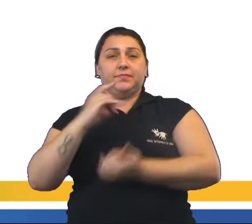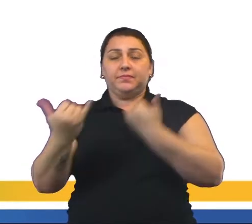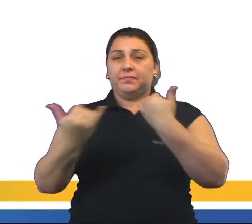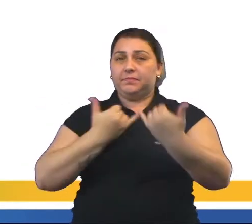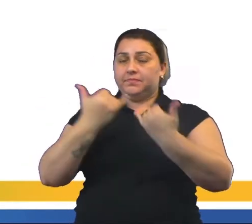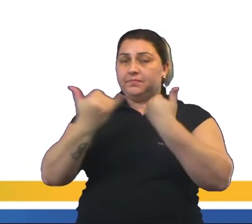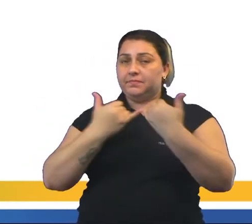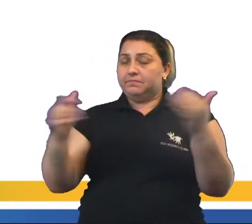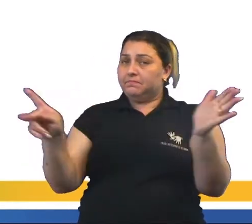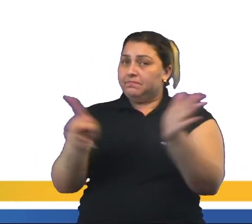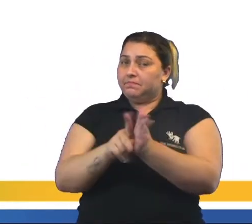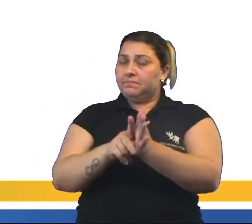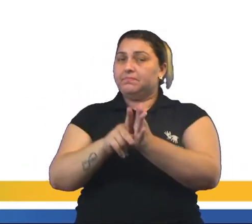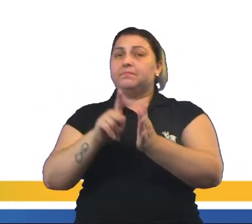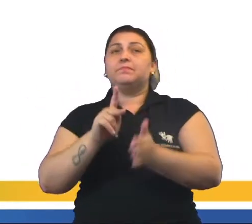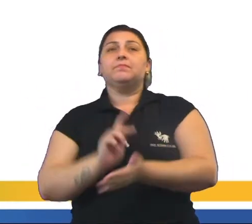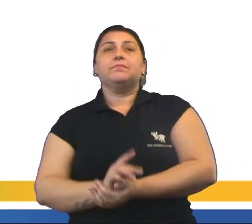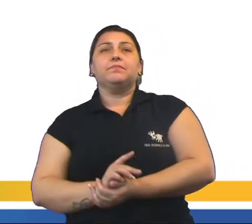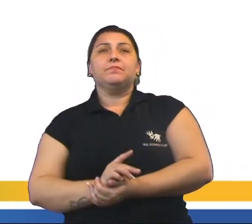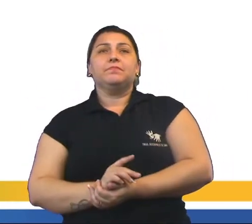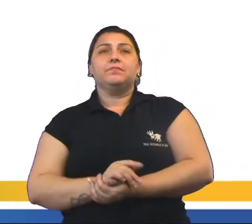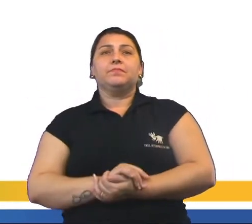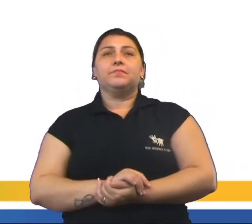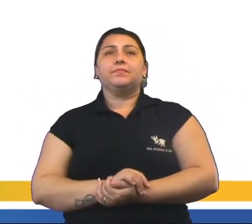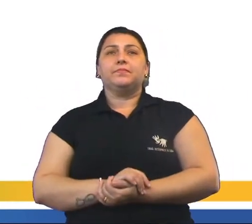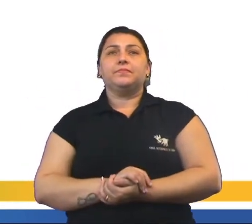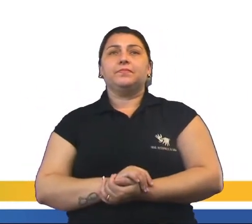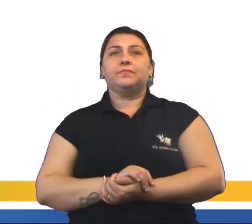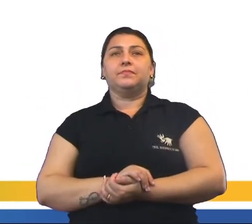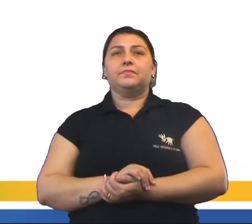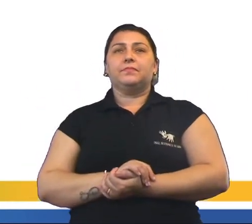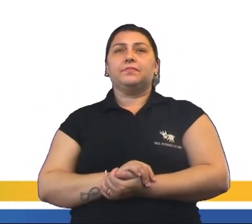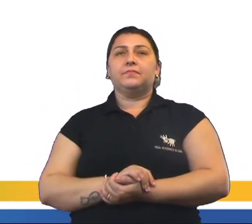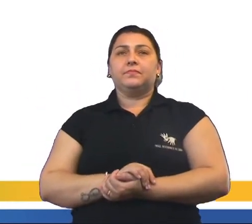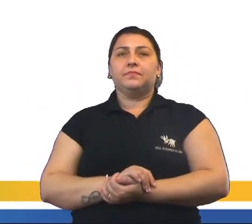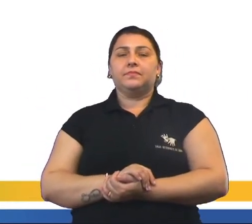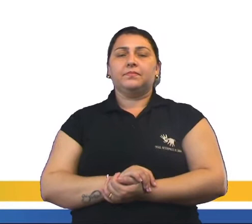informações precisas e de inteira exatidão.